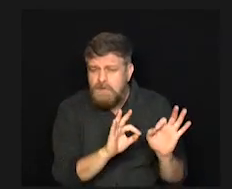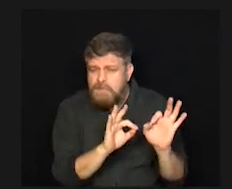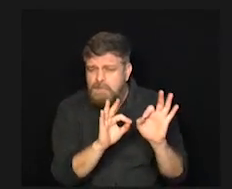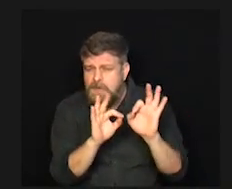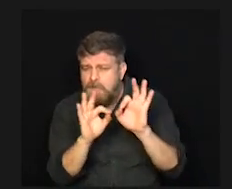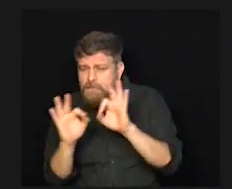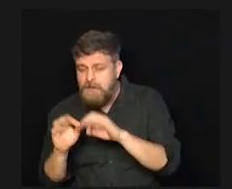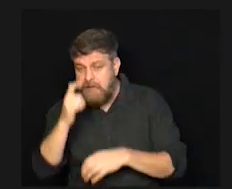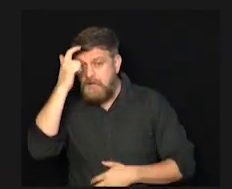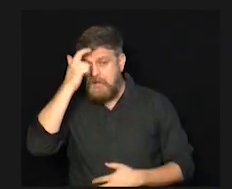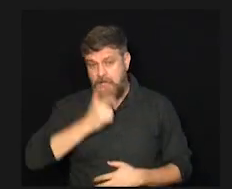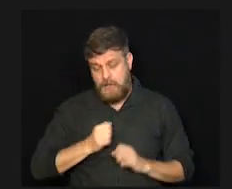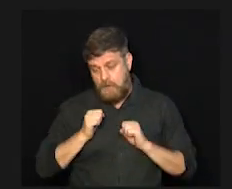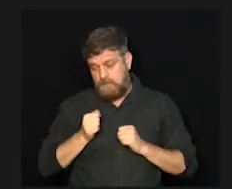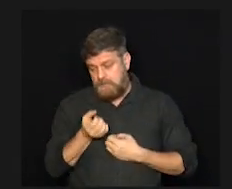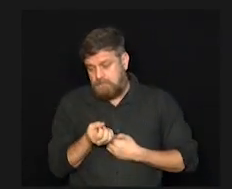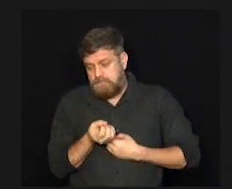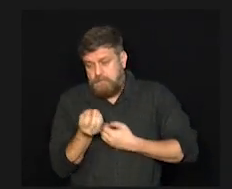puder expor